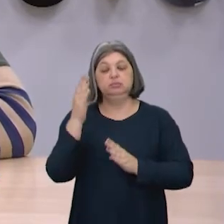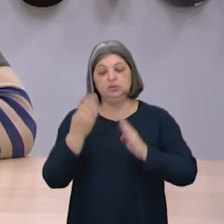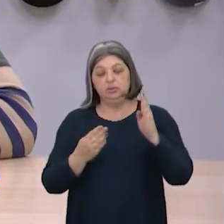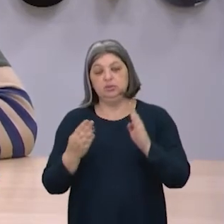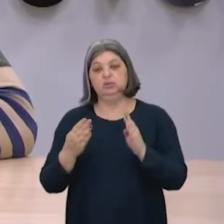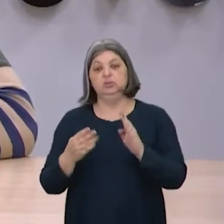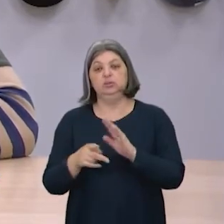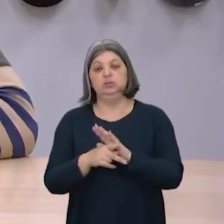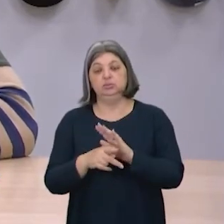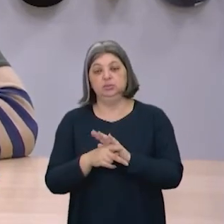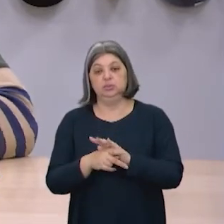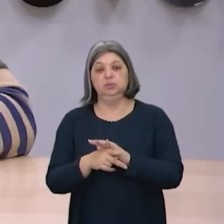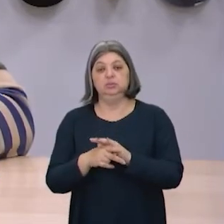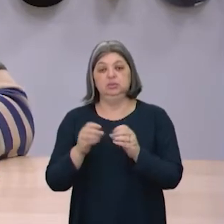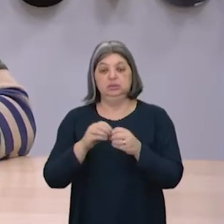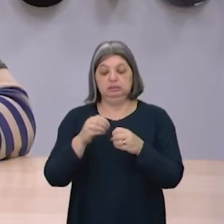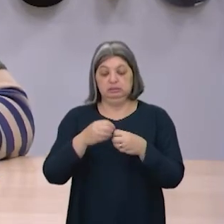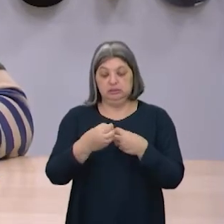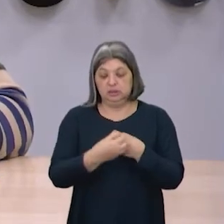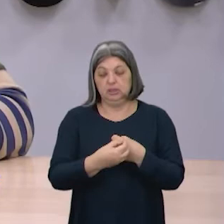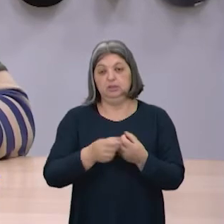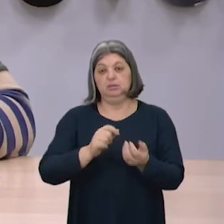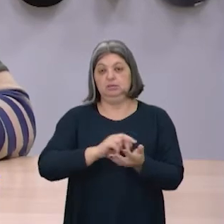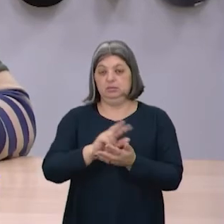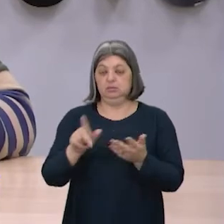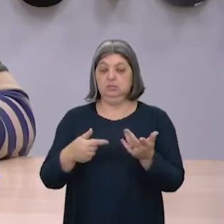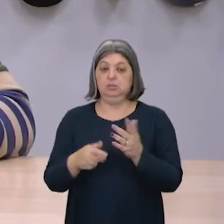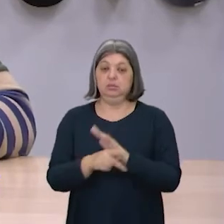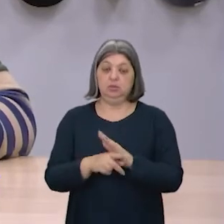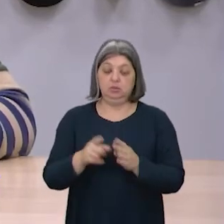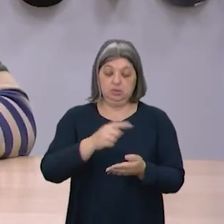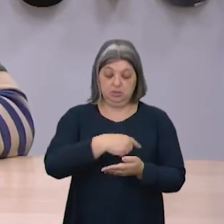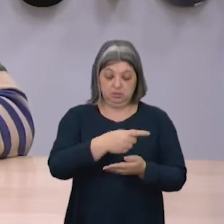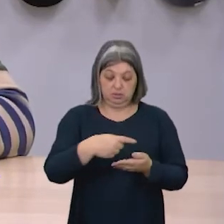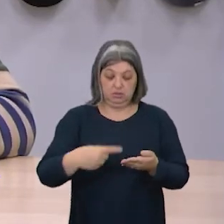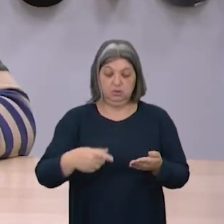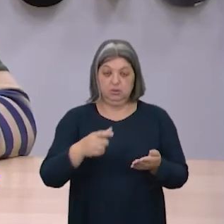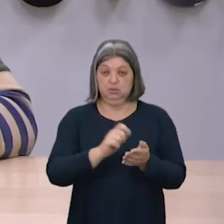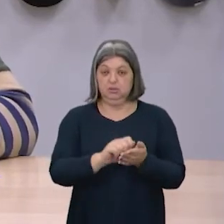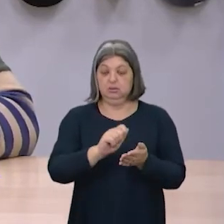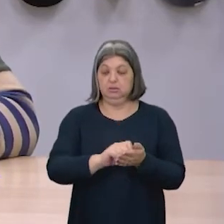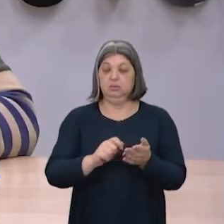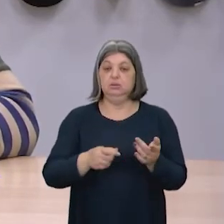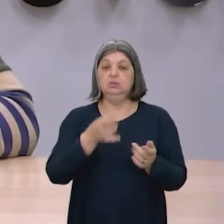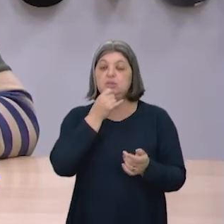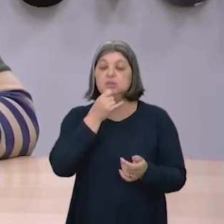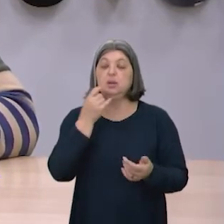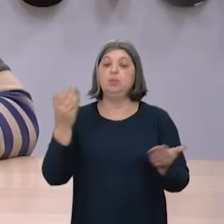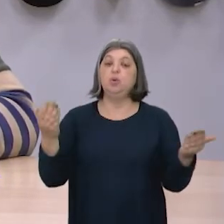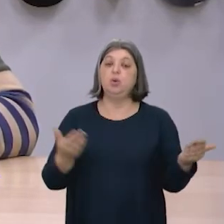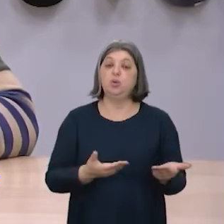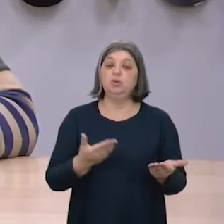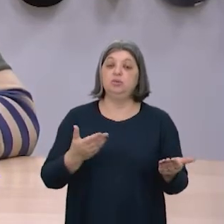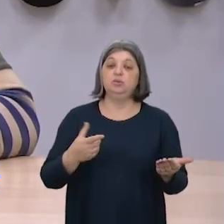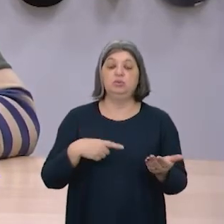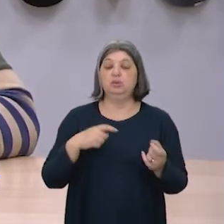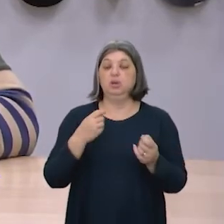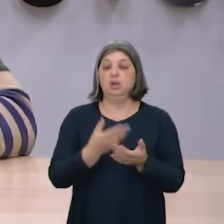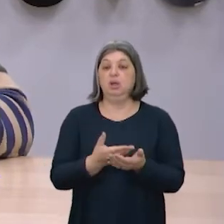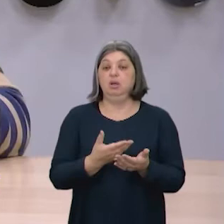paleontologia. Pegava o meu caderninho daquela aula específica. Por exemplo, hoje eu tenho aula de botânica,